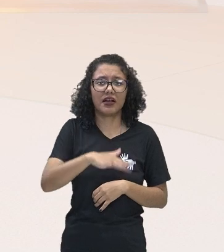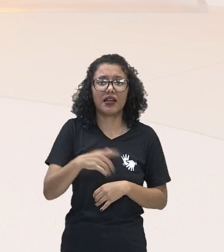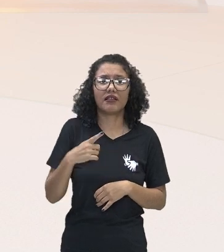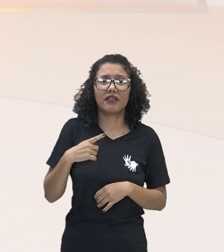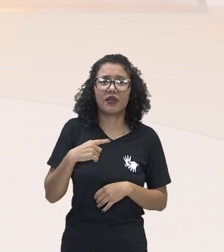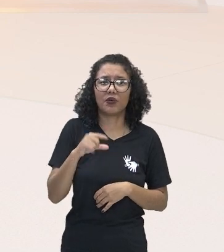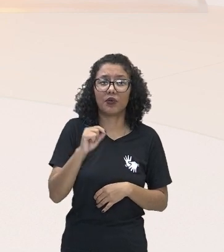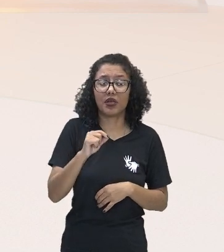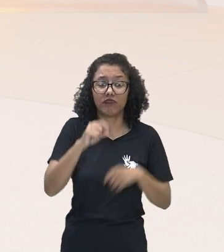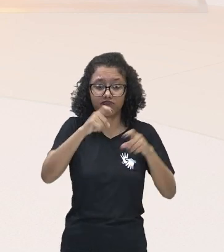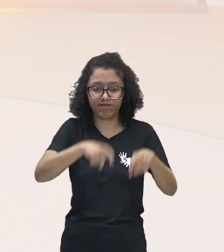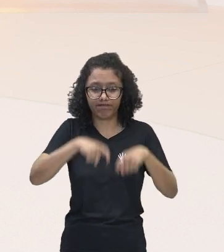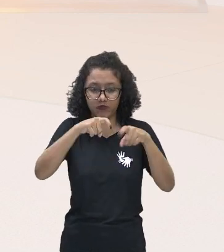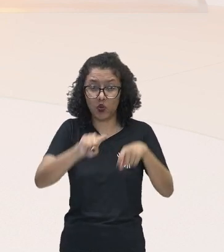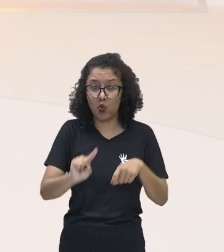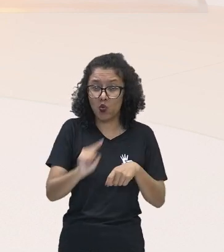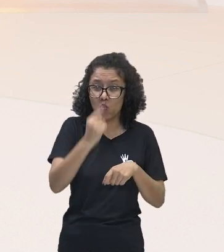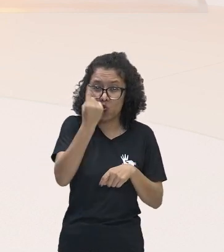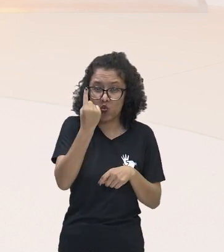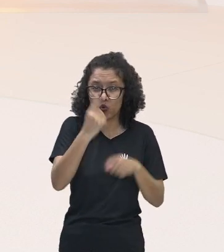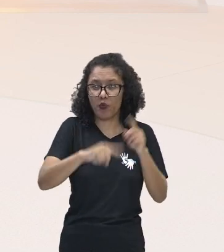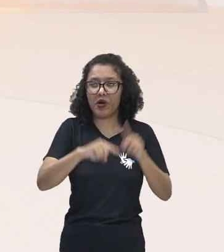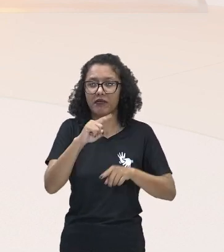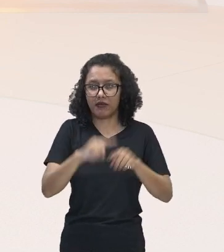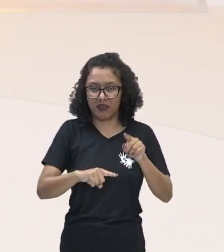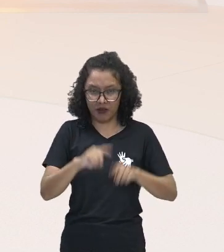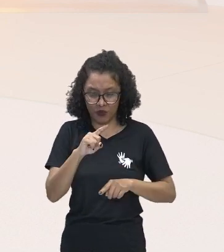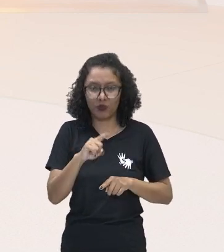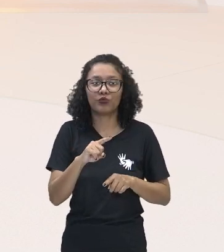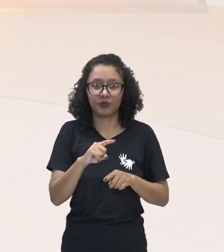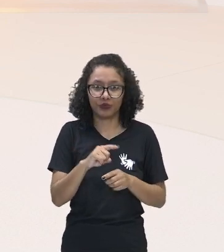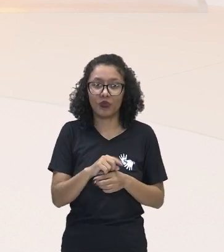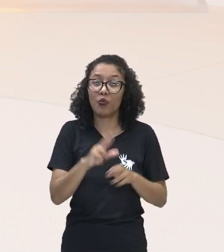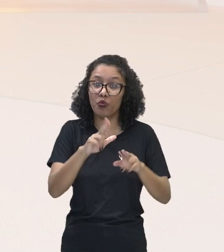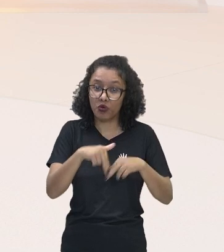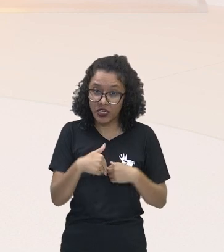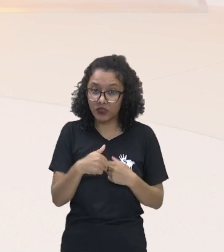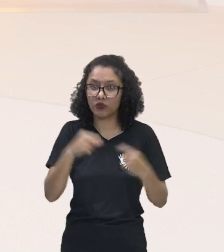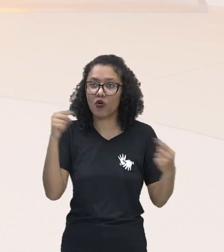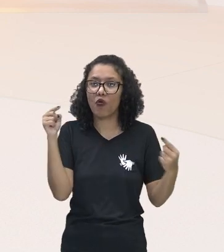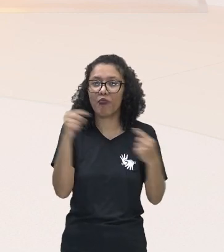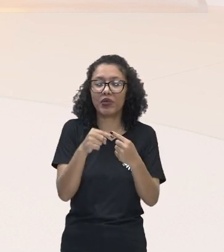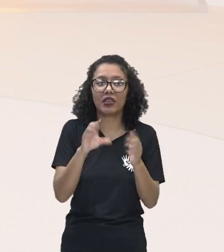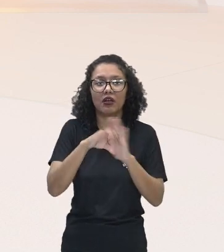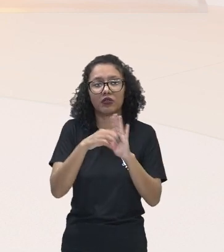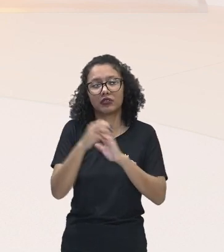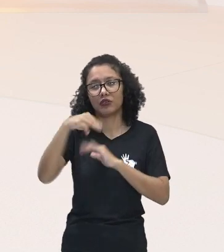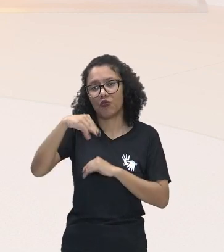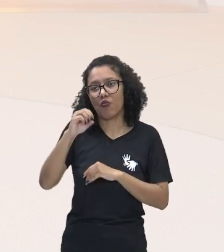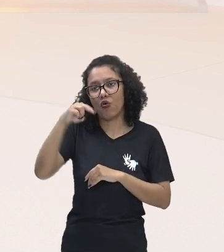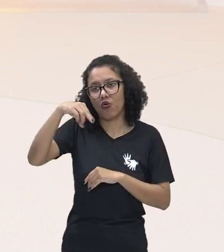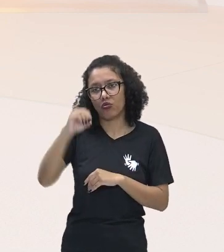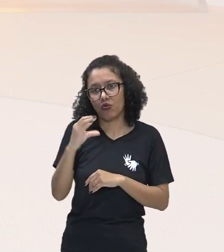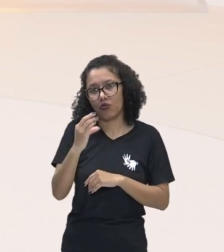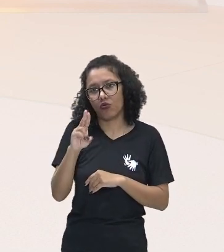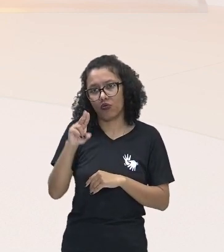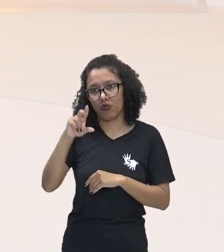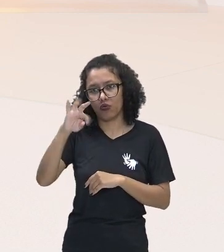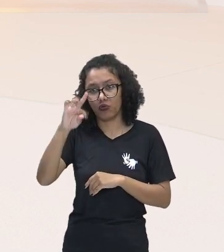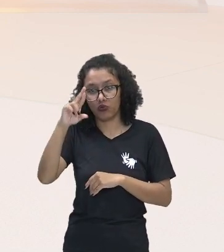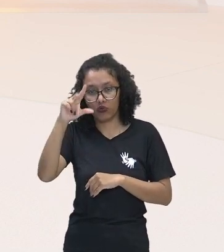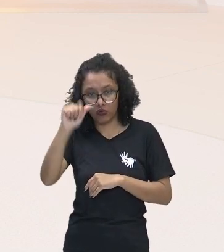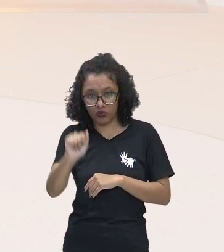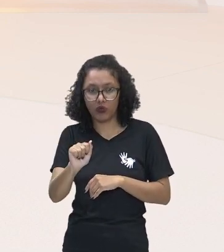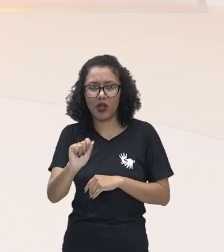o cultivo de um único produto, por isso uma economia monocultora. No caso aqui nós estamos falando da economia